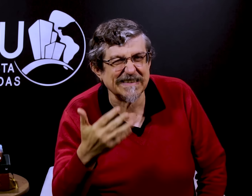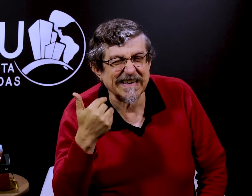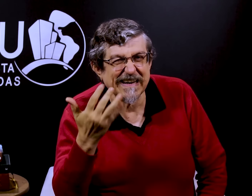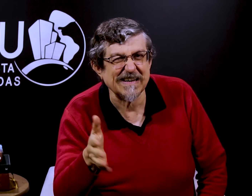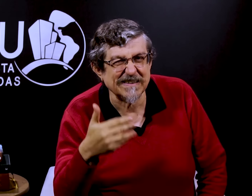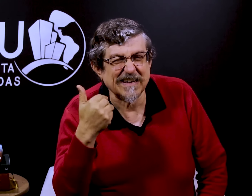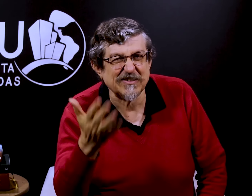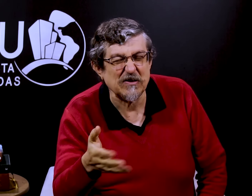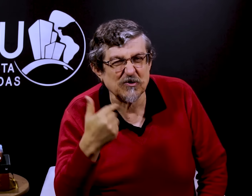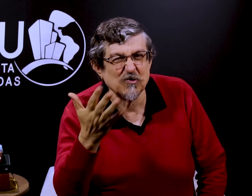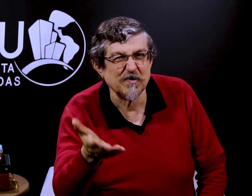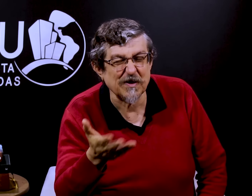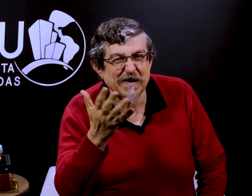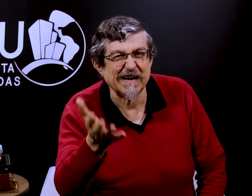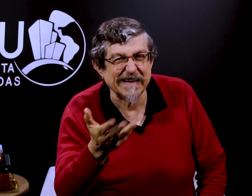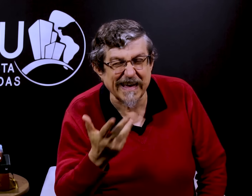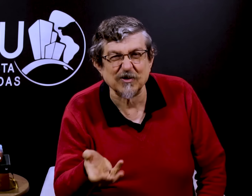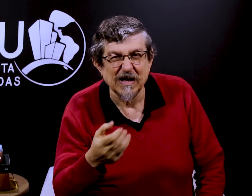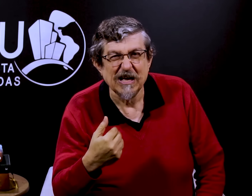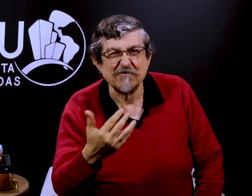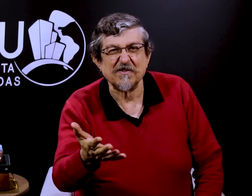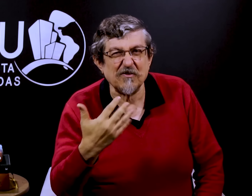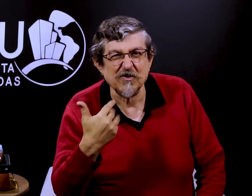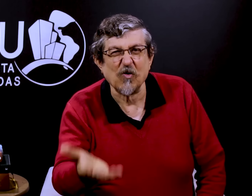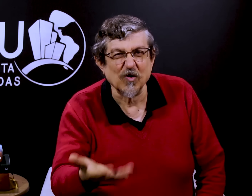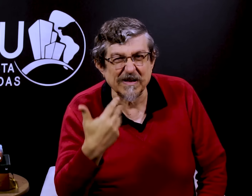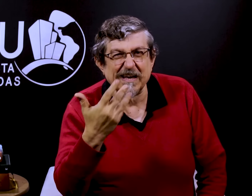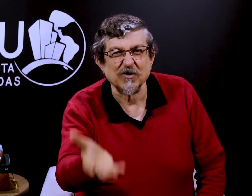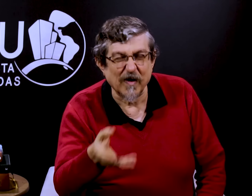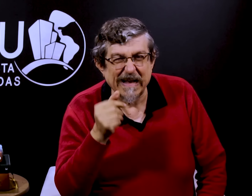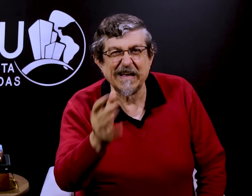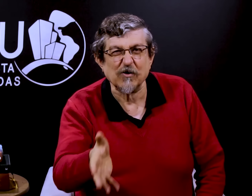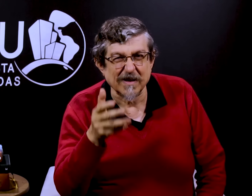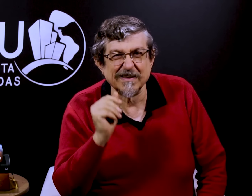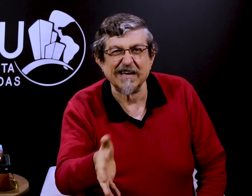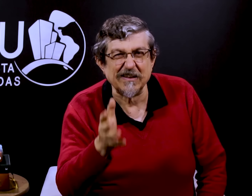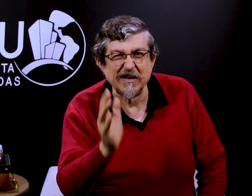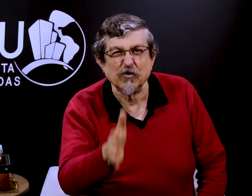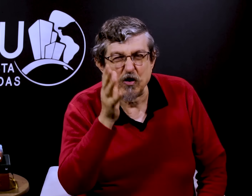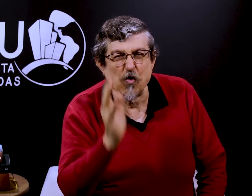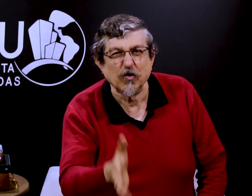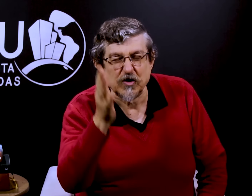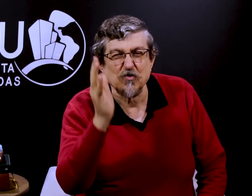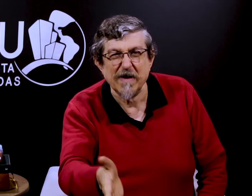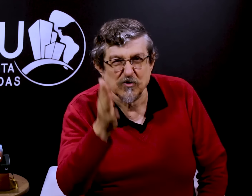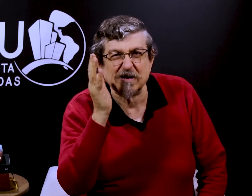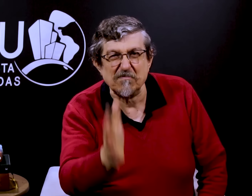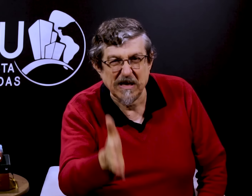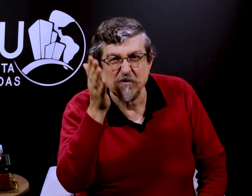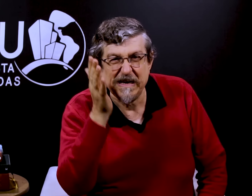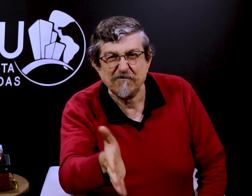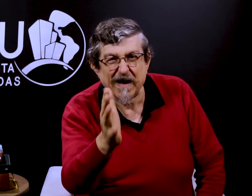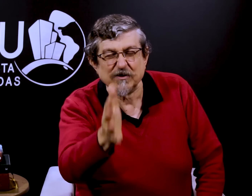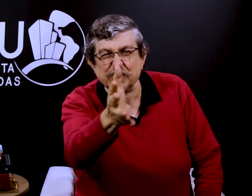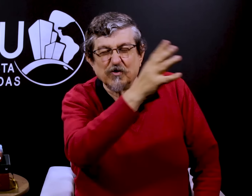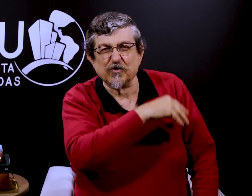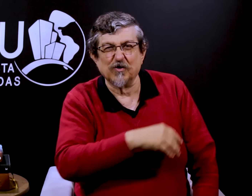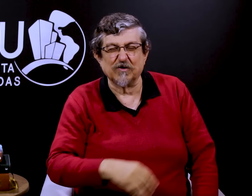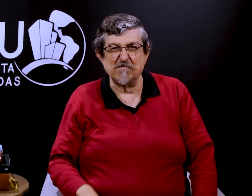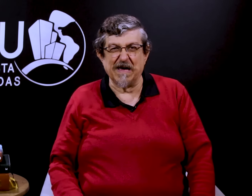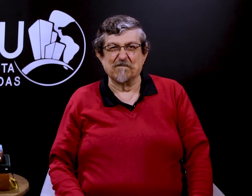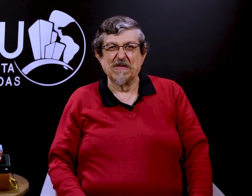que anda na igreja e está cheio de dúvida e fica quieto, fazendo de conta que adora a Deus, até que Deus o encontre no meio do caminho e invada